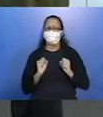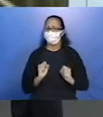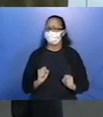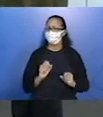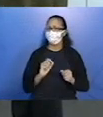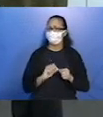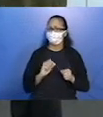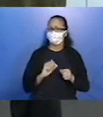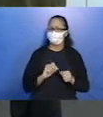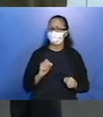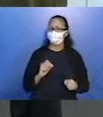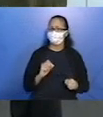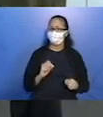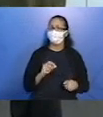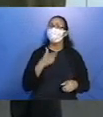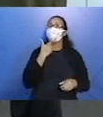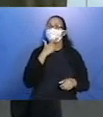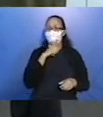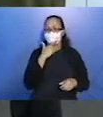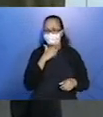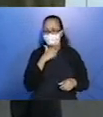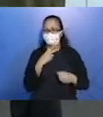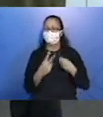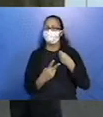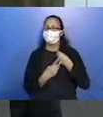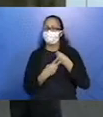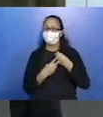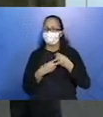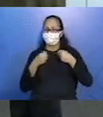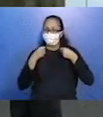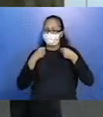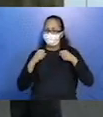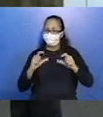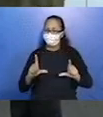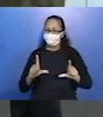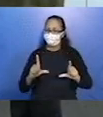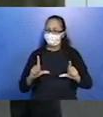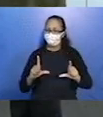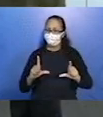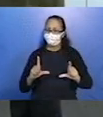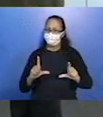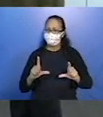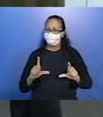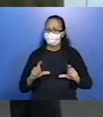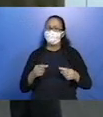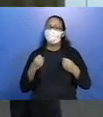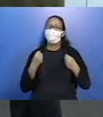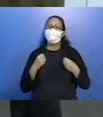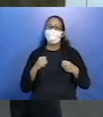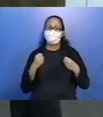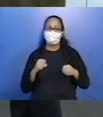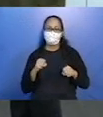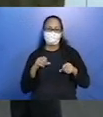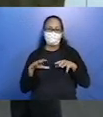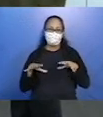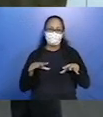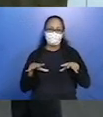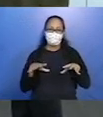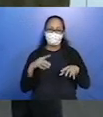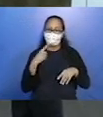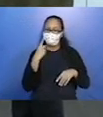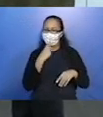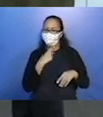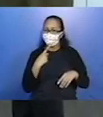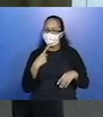fazer? Sorrir. Para sorrir, eu preciso, né, mover os meus lábios.